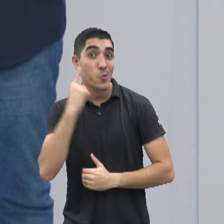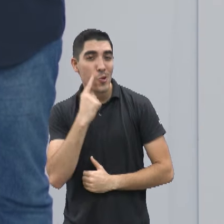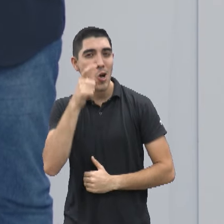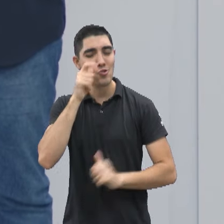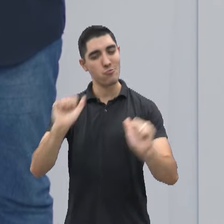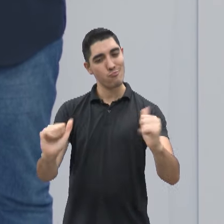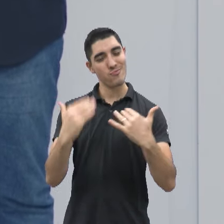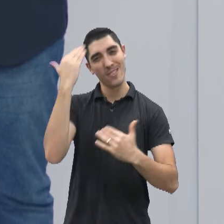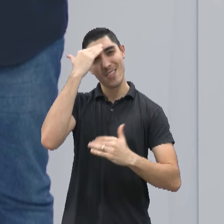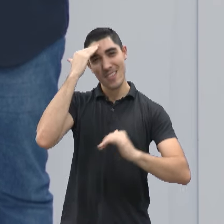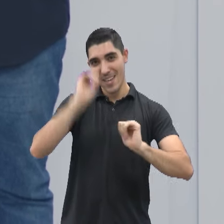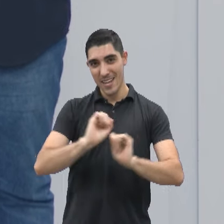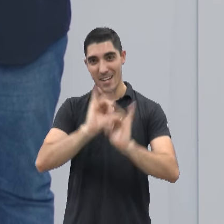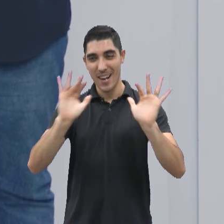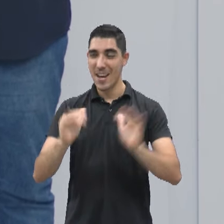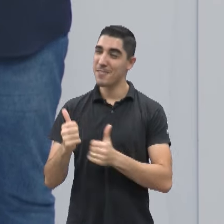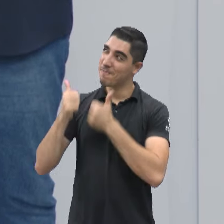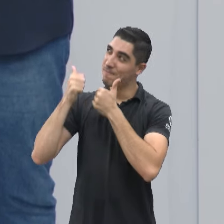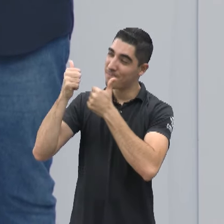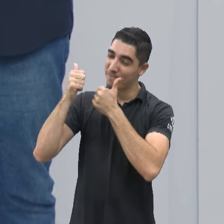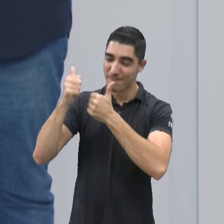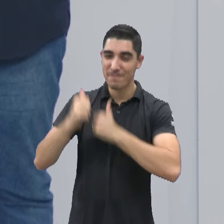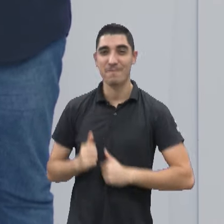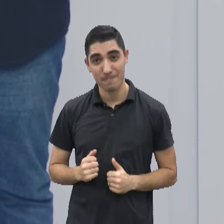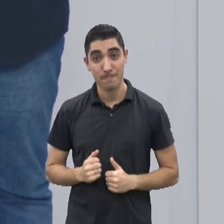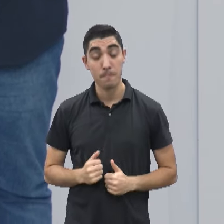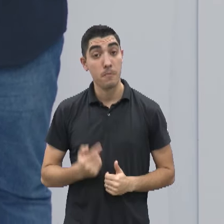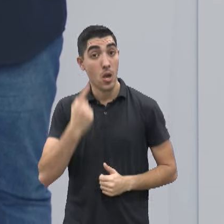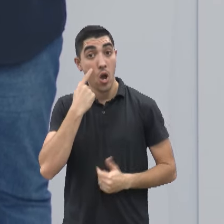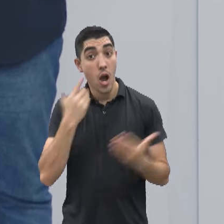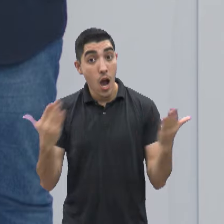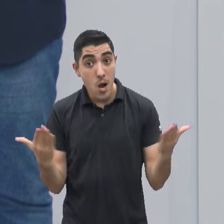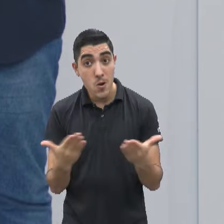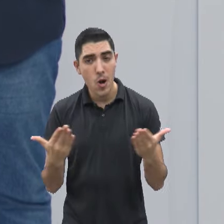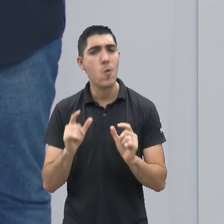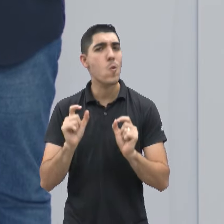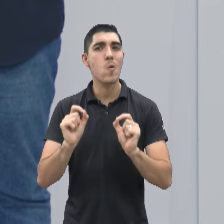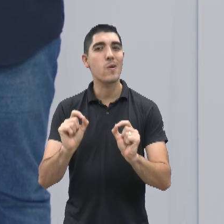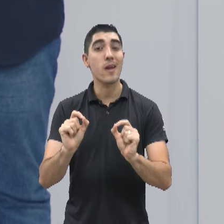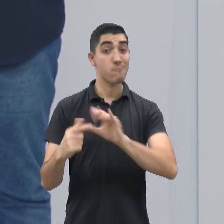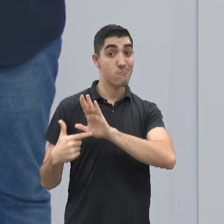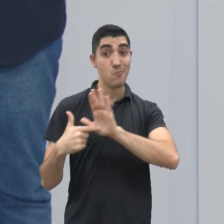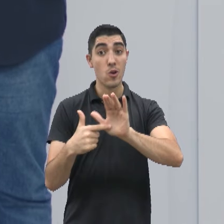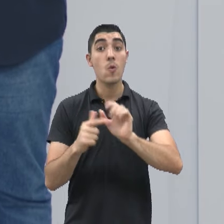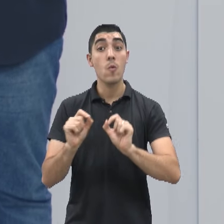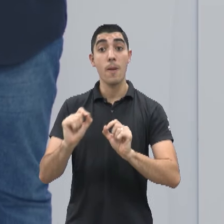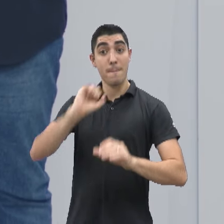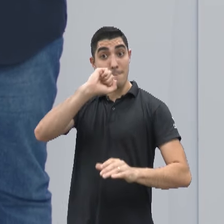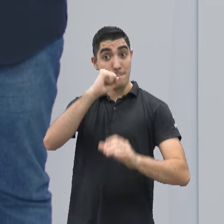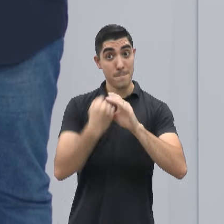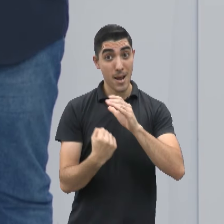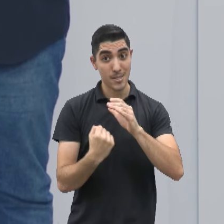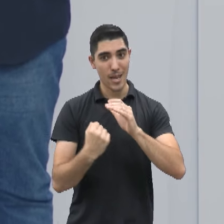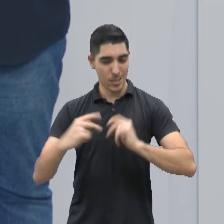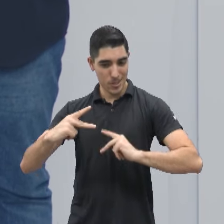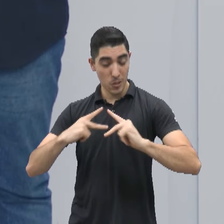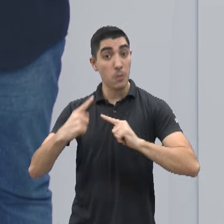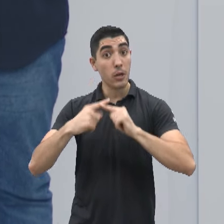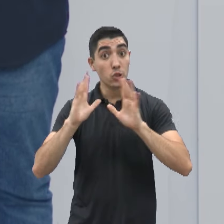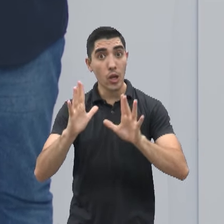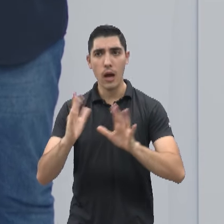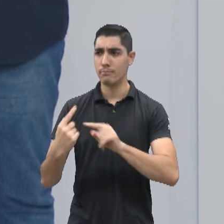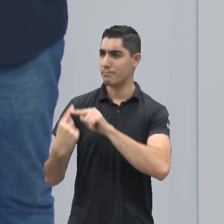para a comunidade surda que acompanha o nosso Hora do Esporte. Olha só, a gente começa o programa de hoje falando de basquete, porque depois de